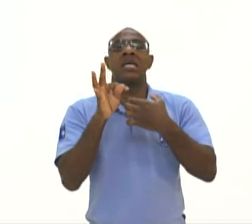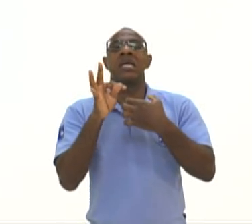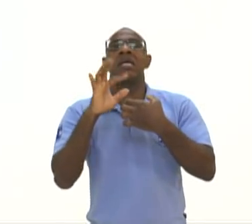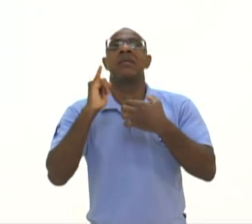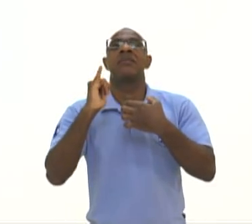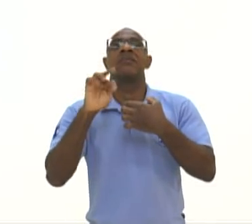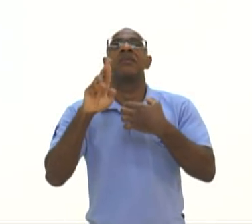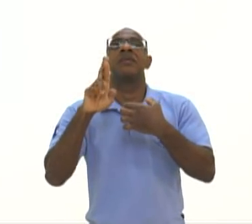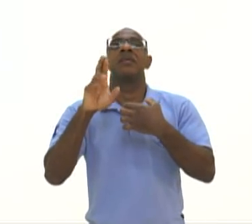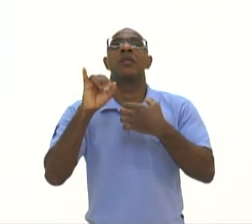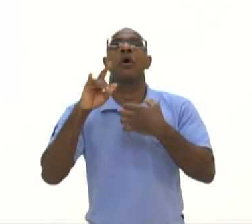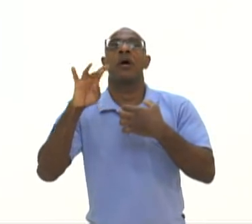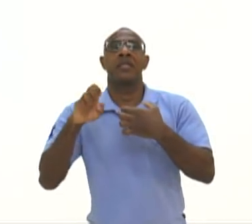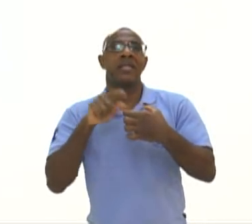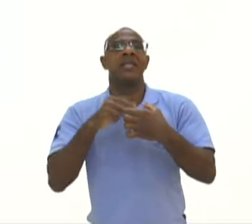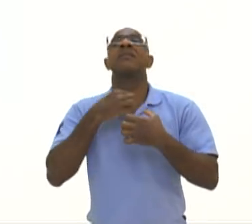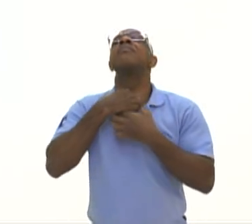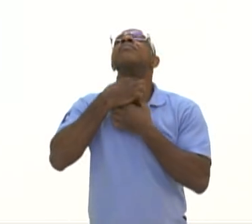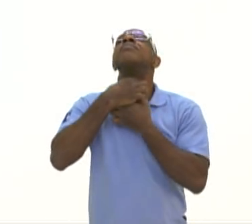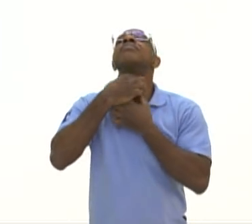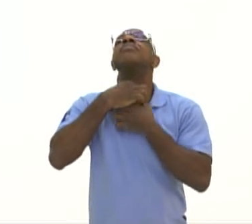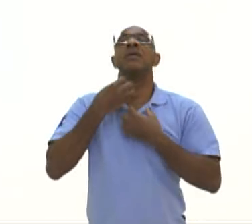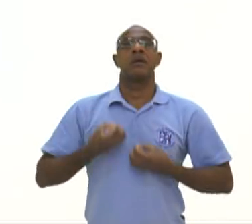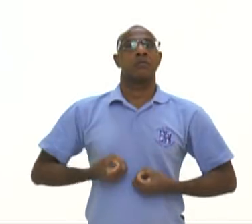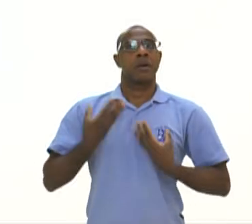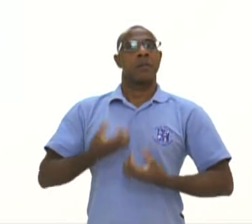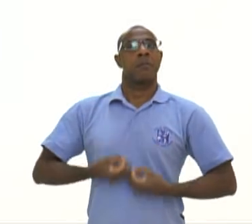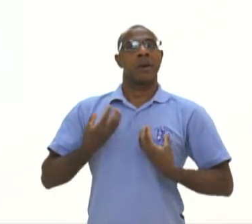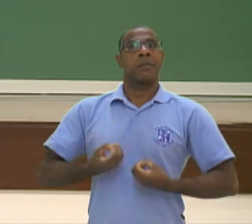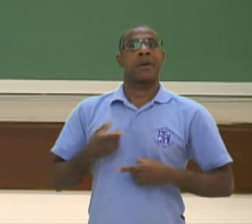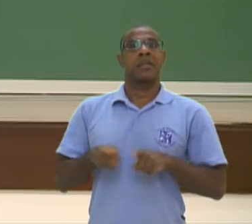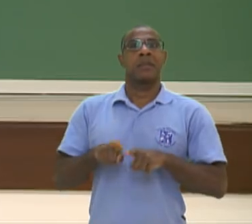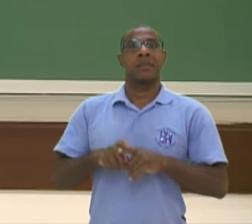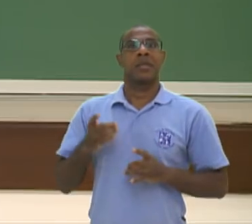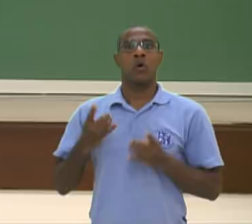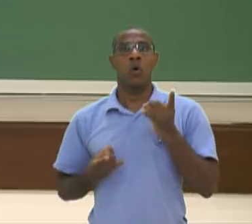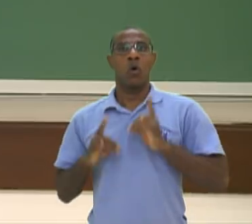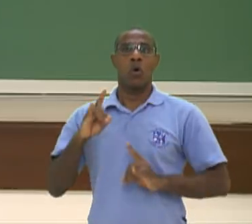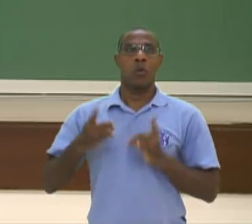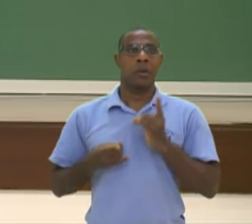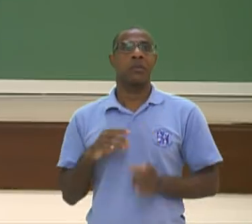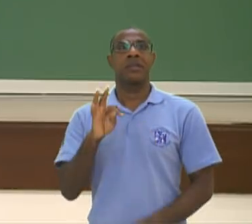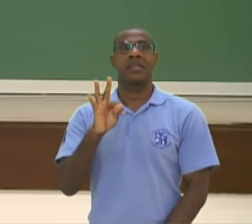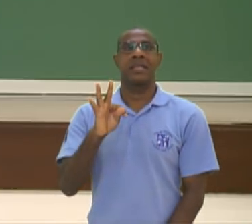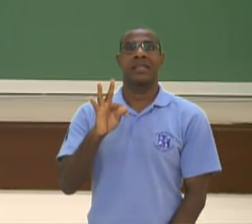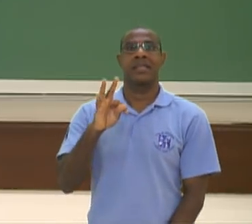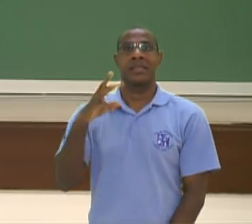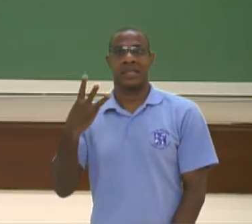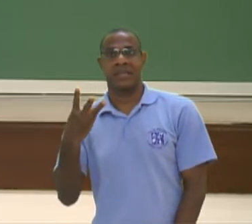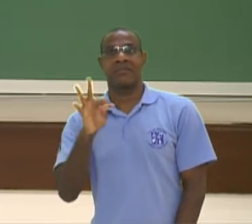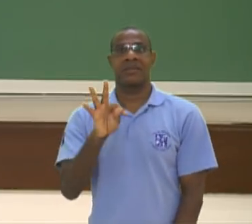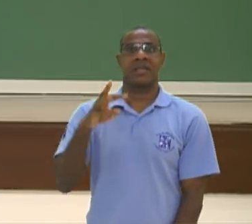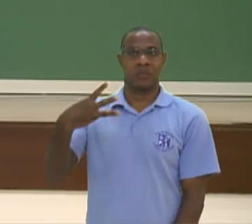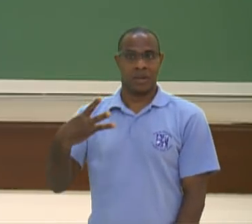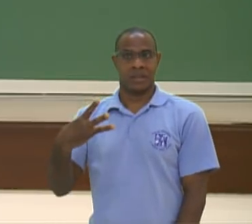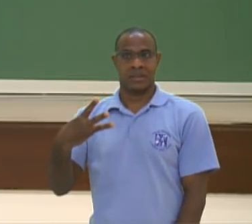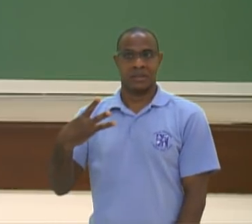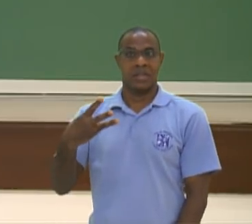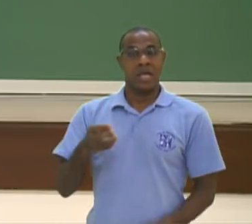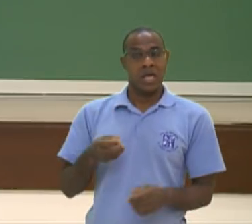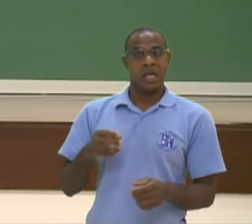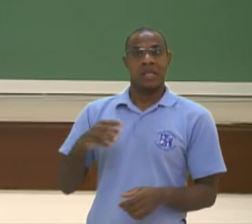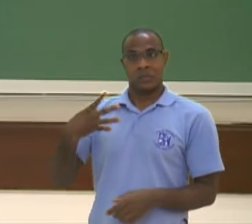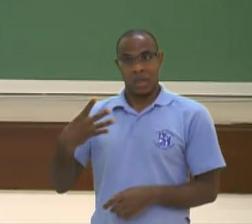frente à traqueia e produz os hormônios que a gente chama de T3 e T4. O que que eles fazem? Regulam o crescimento,